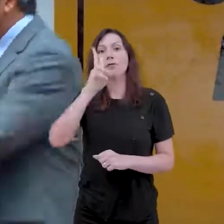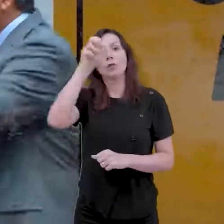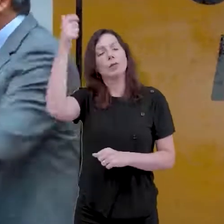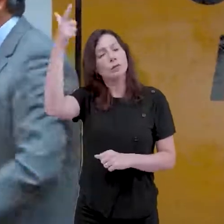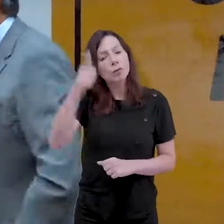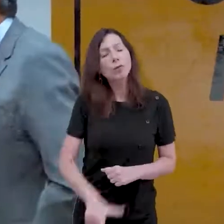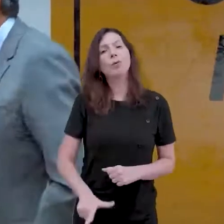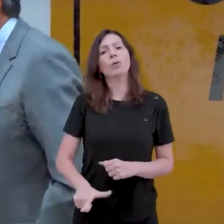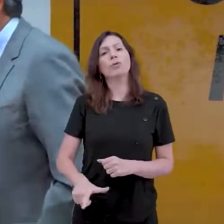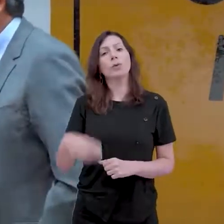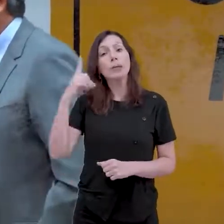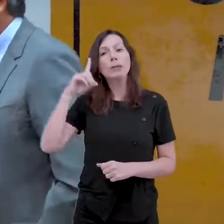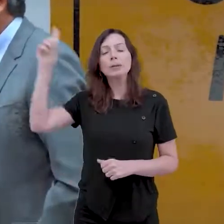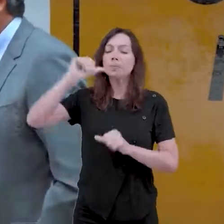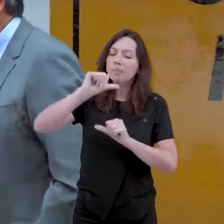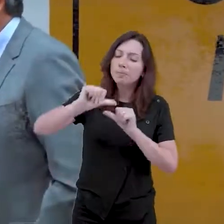É o Deus da restauração.